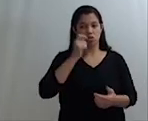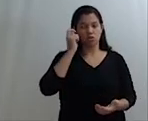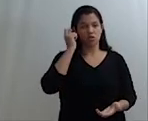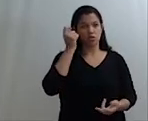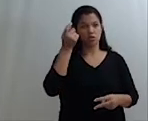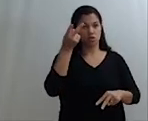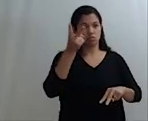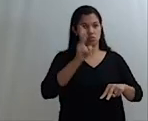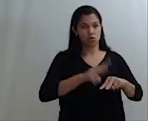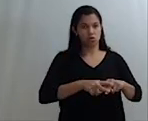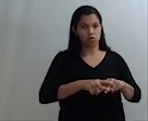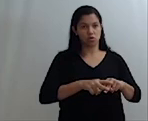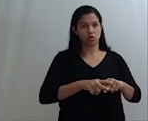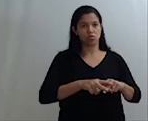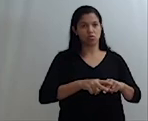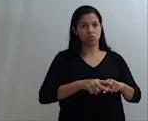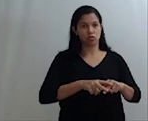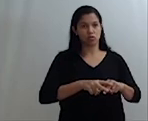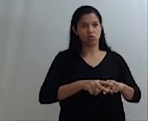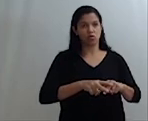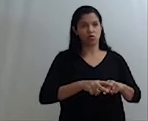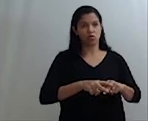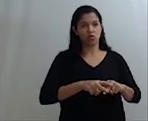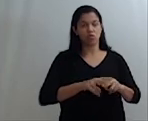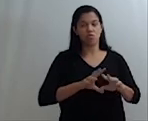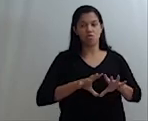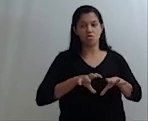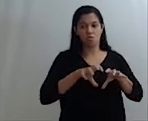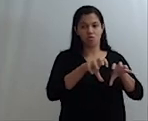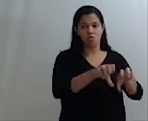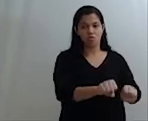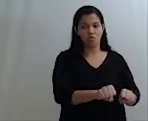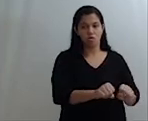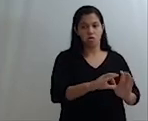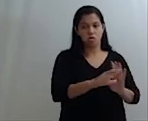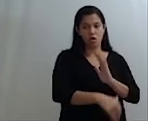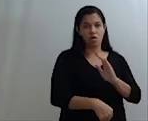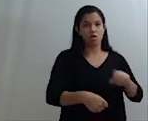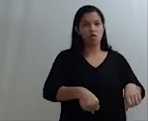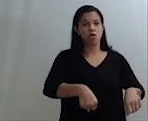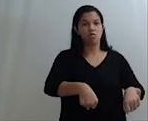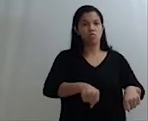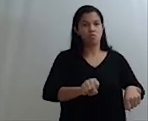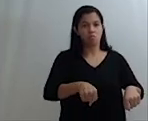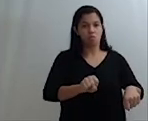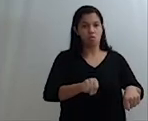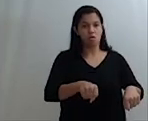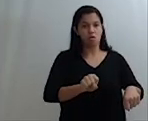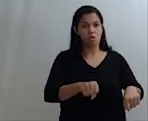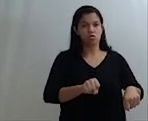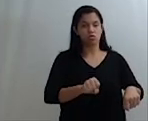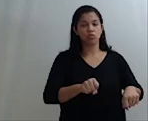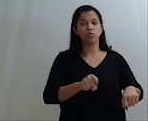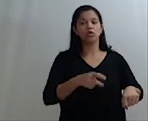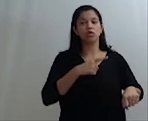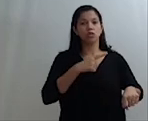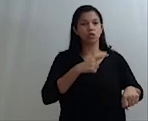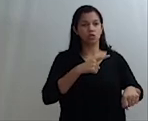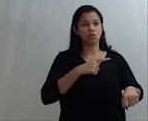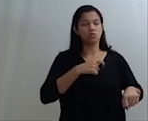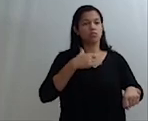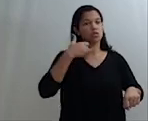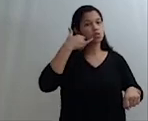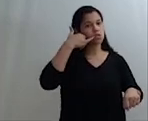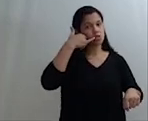terceira pessoa teria subtraído uma motocicleta e alguns celulares de das